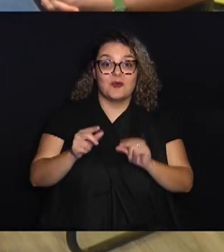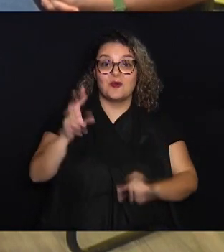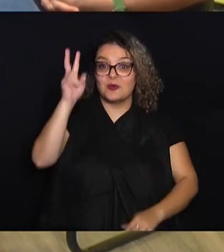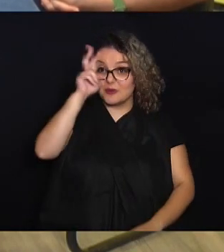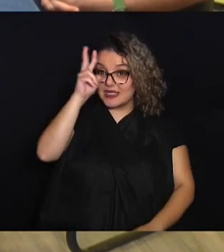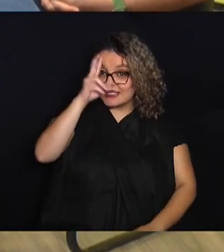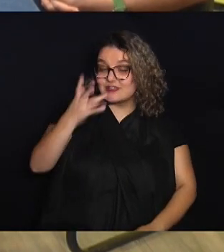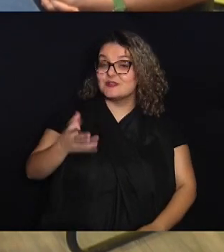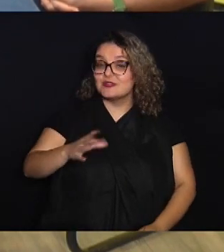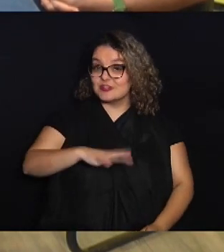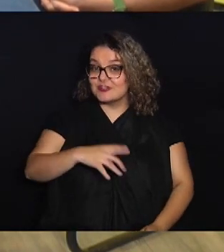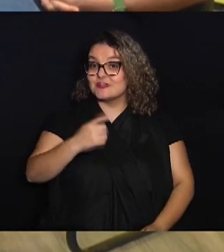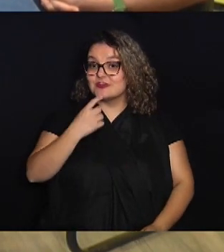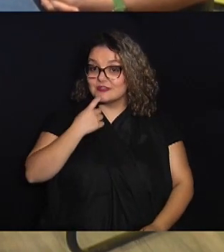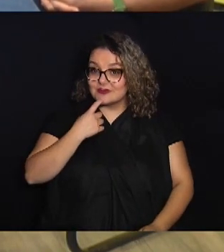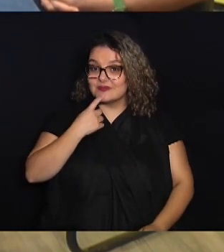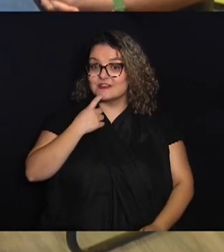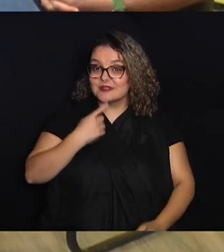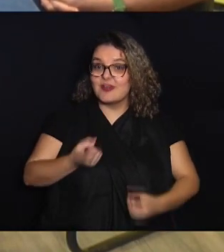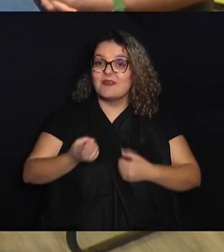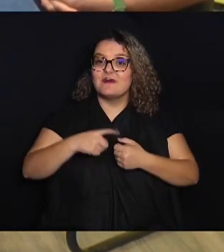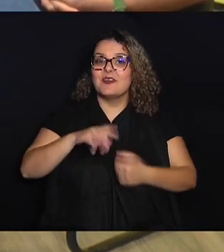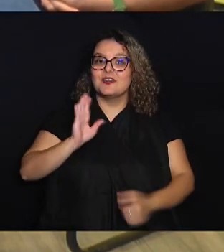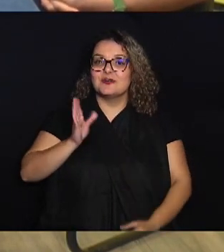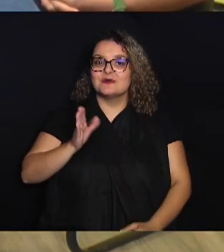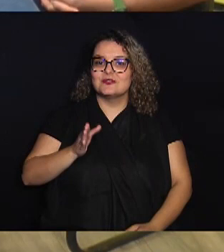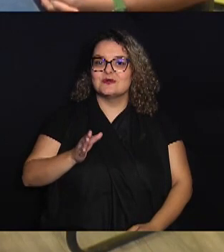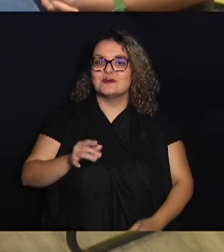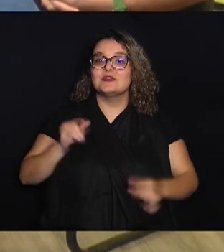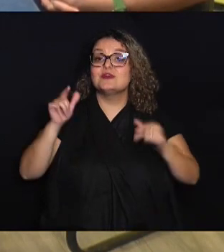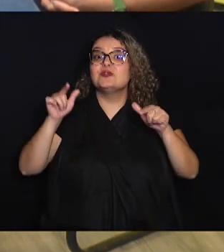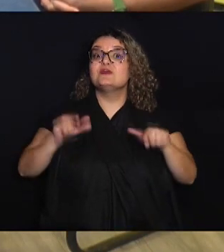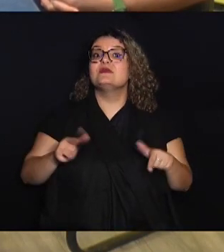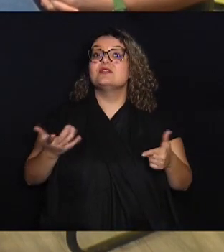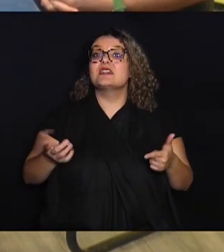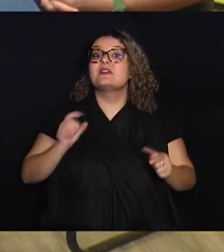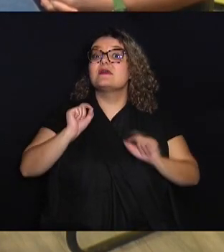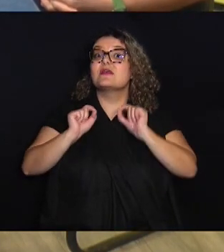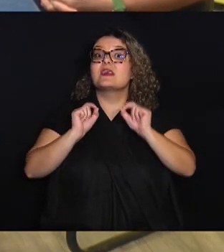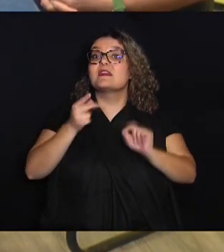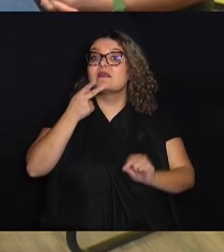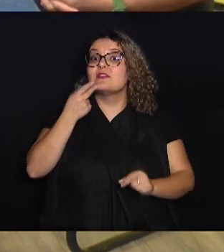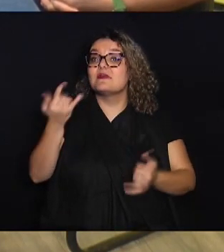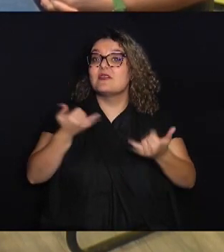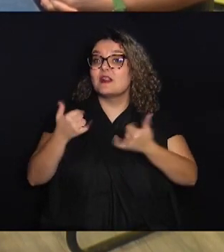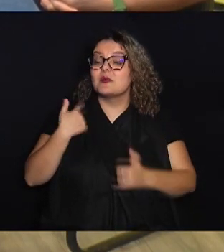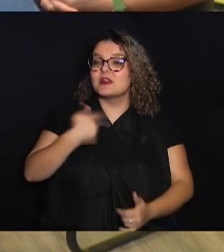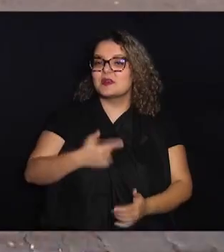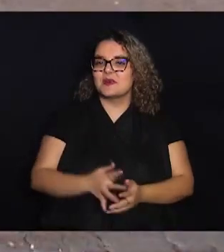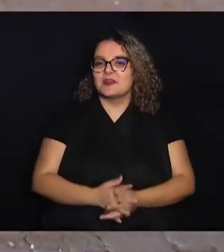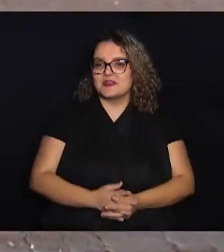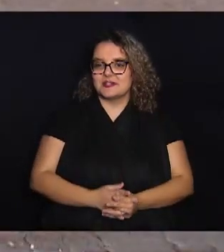história de Campinas. Você volta já já. De onde, Alexandra? Vai falar sobre o quê? Conta pra gente.